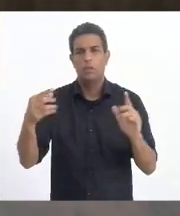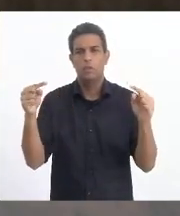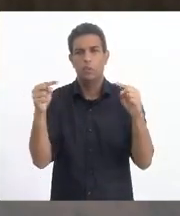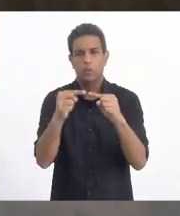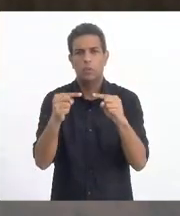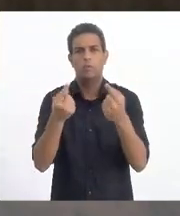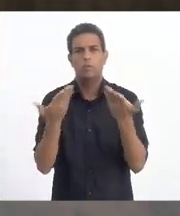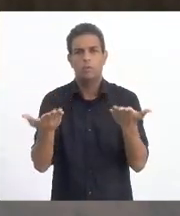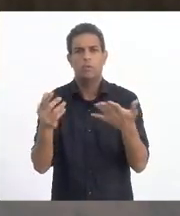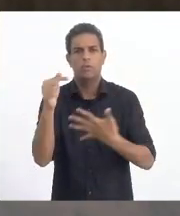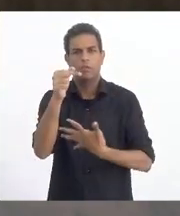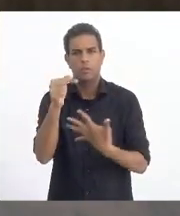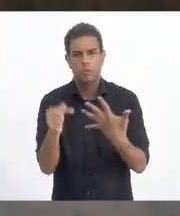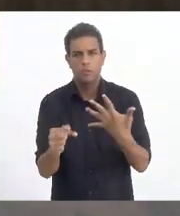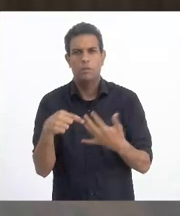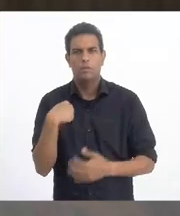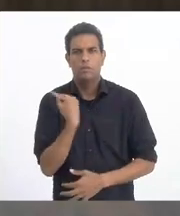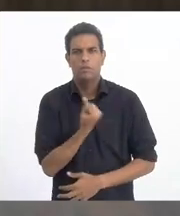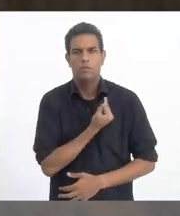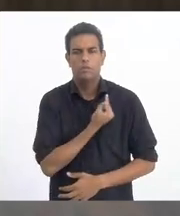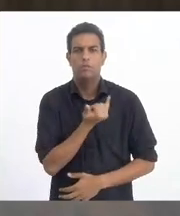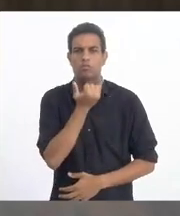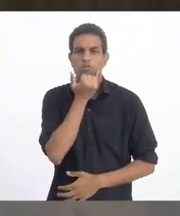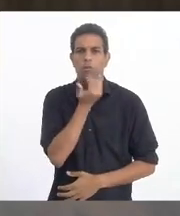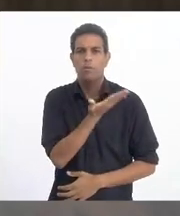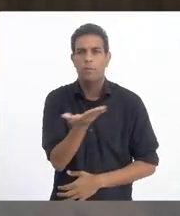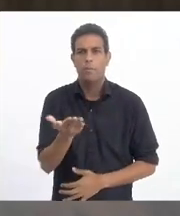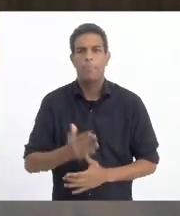a 19.